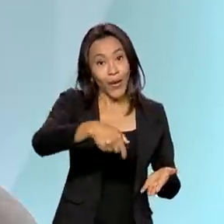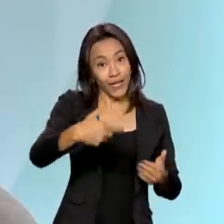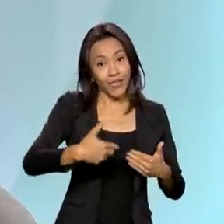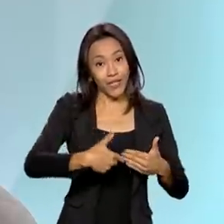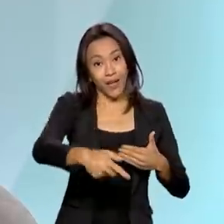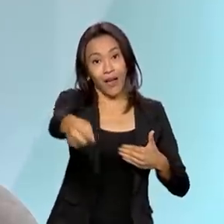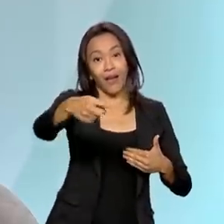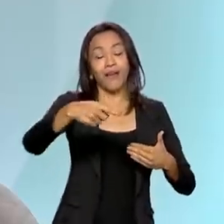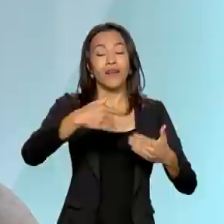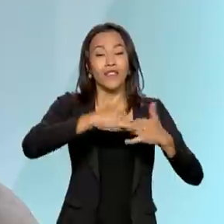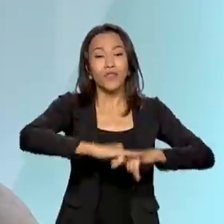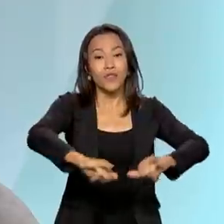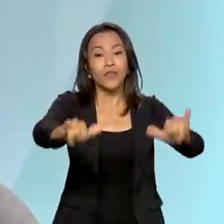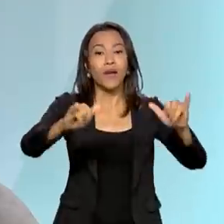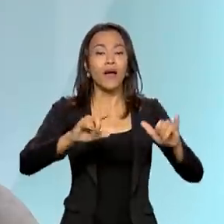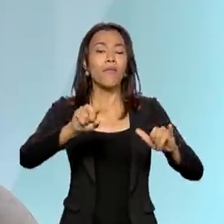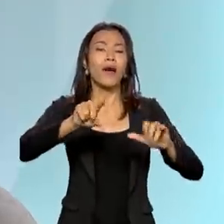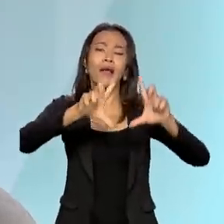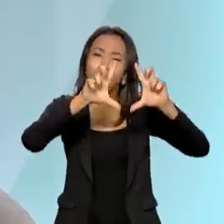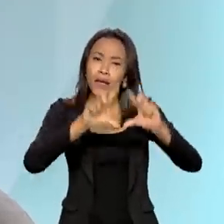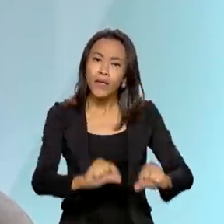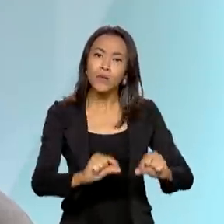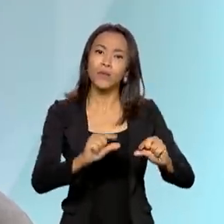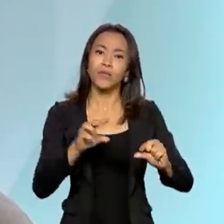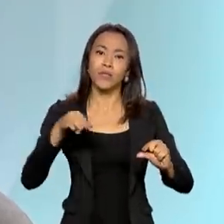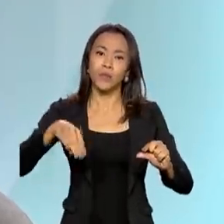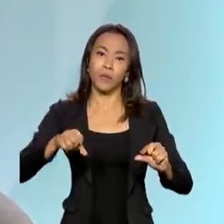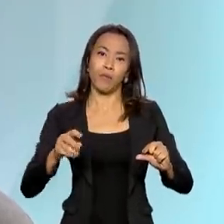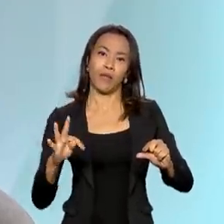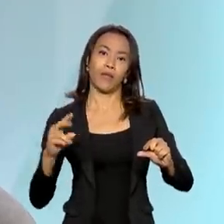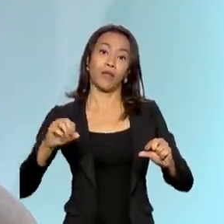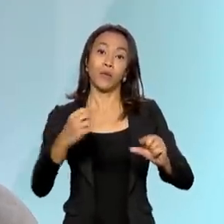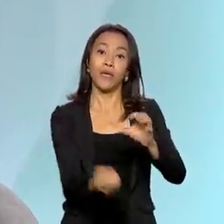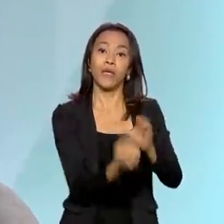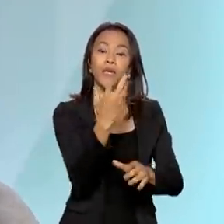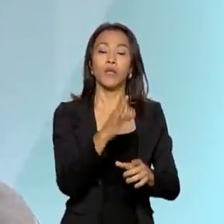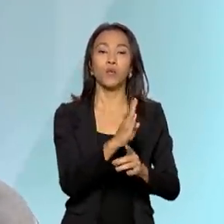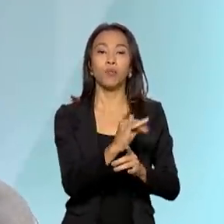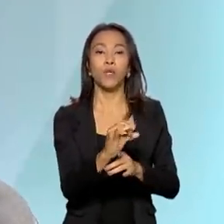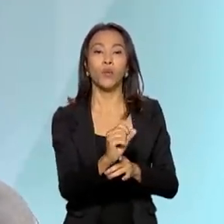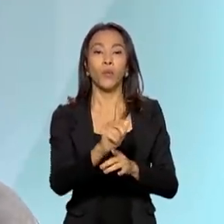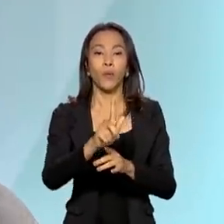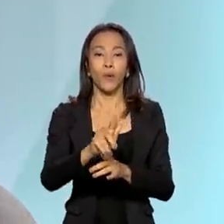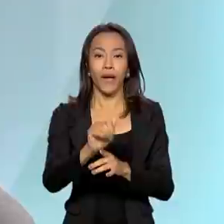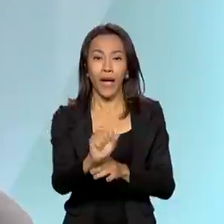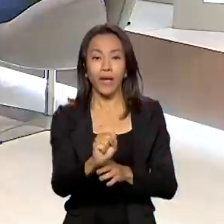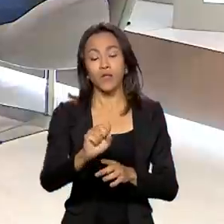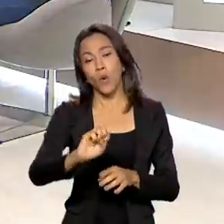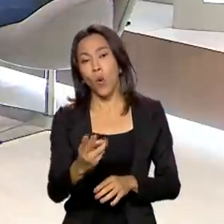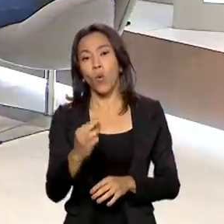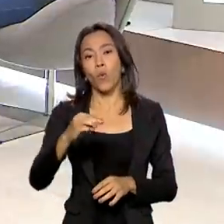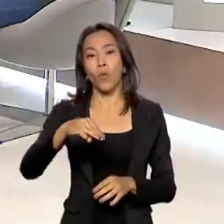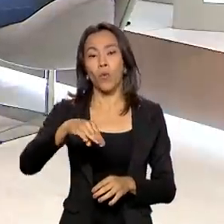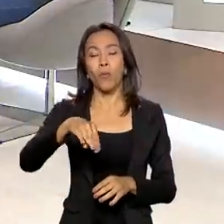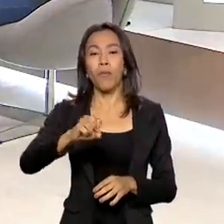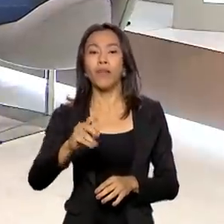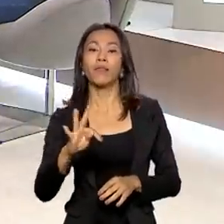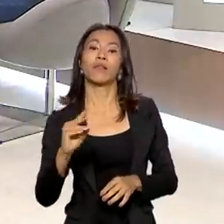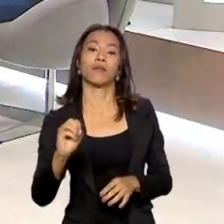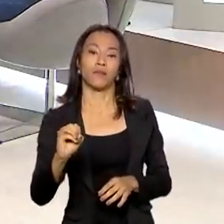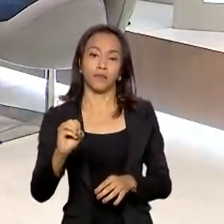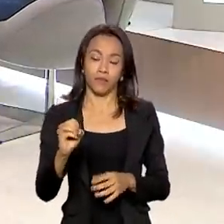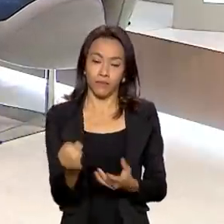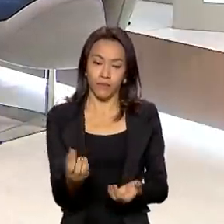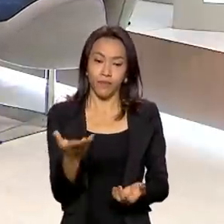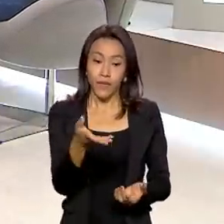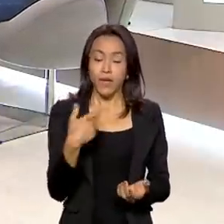oportunidade de redução de emissão de metano, criando biogás ou biometano. Ministro, mas antes mesmo desse